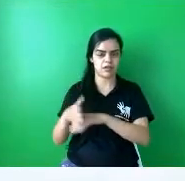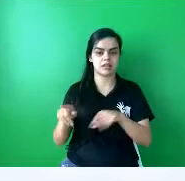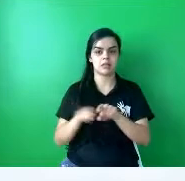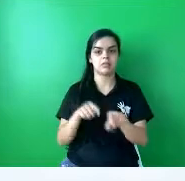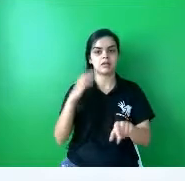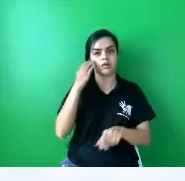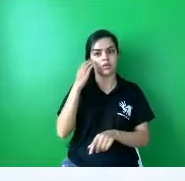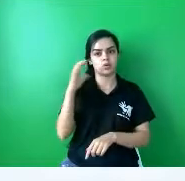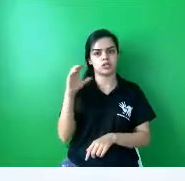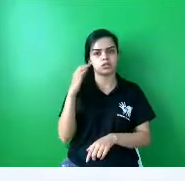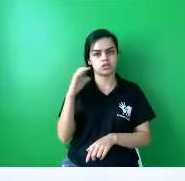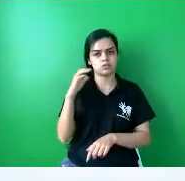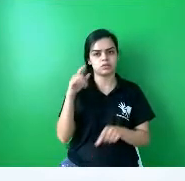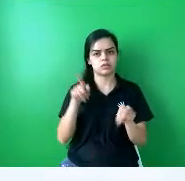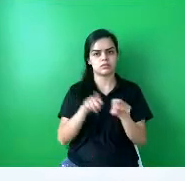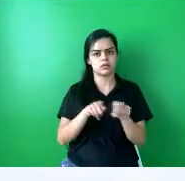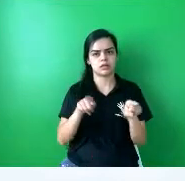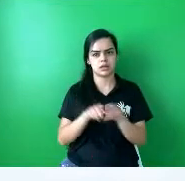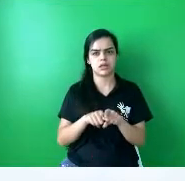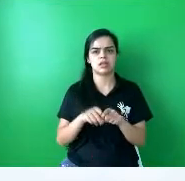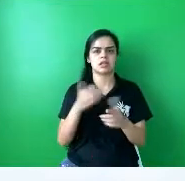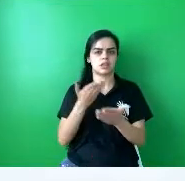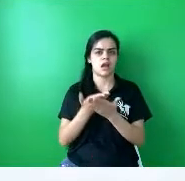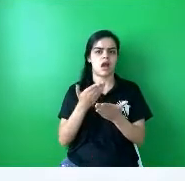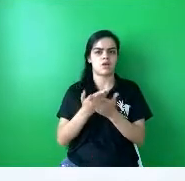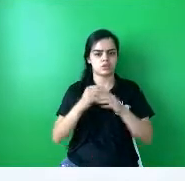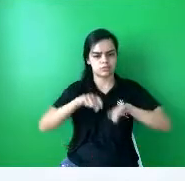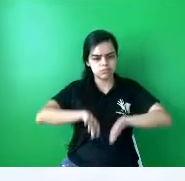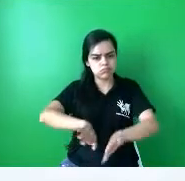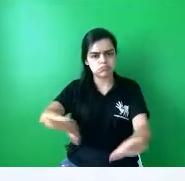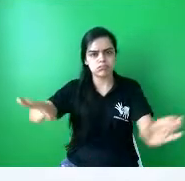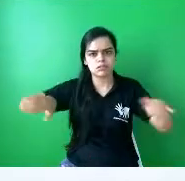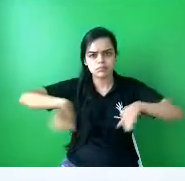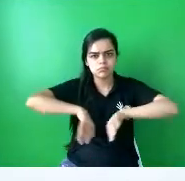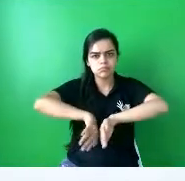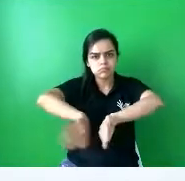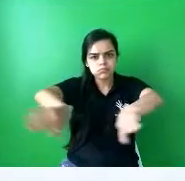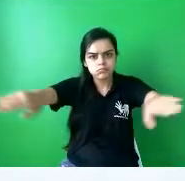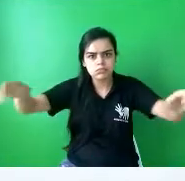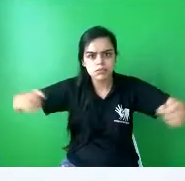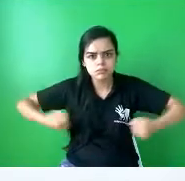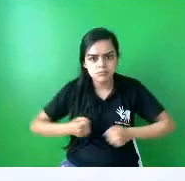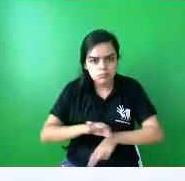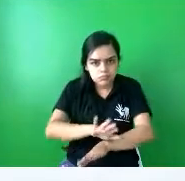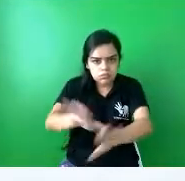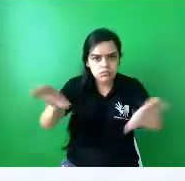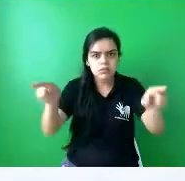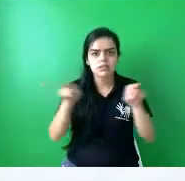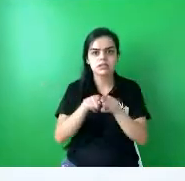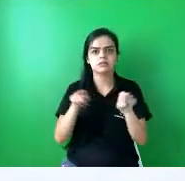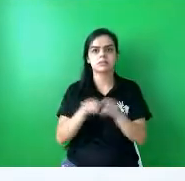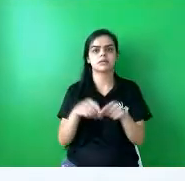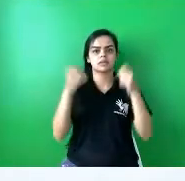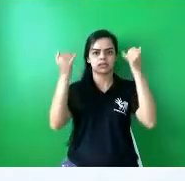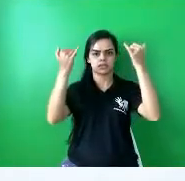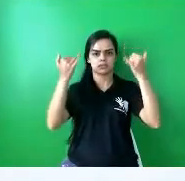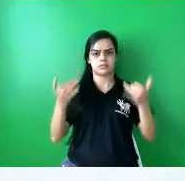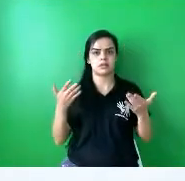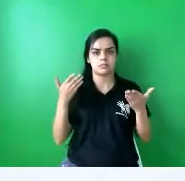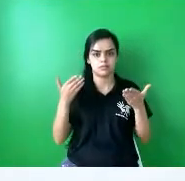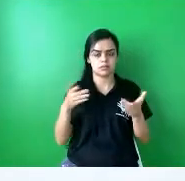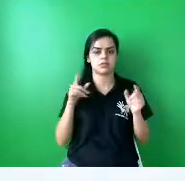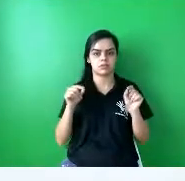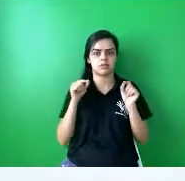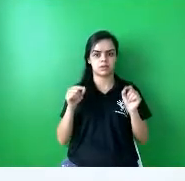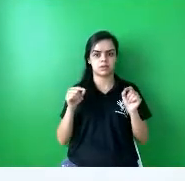Curitiba, para o clube curitibano, está dando aula de natação. Então, porque a aula, sim. Eu queria explicar um pouquinho para o trabalhador que,